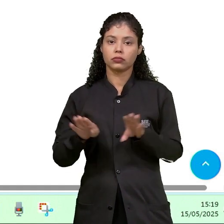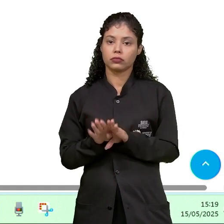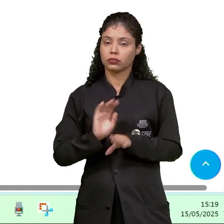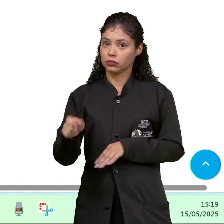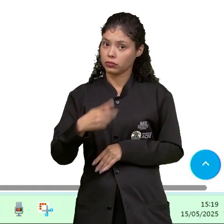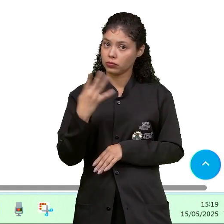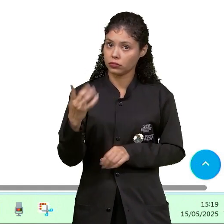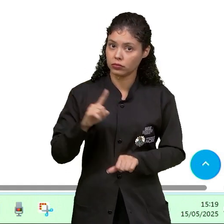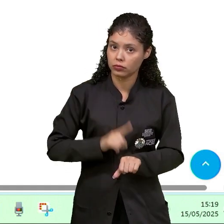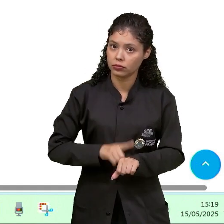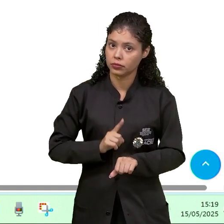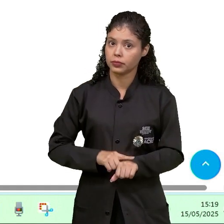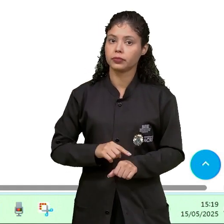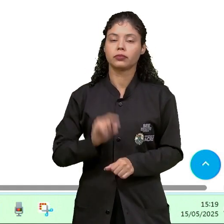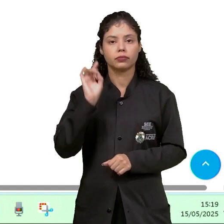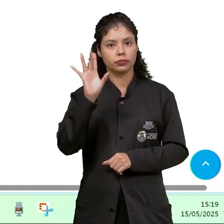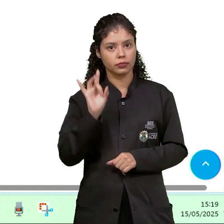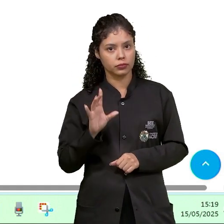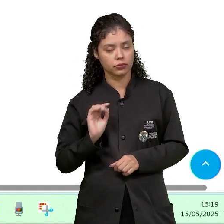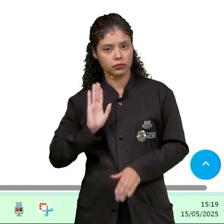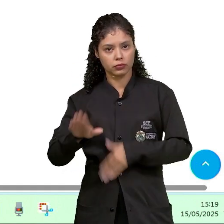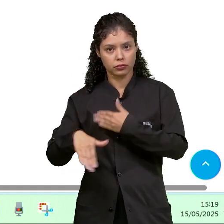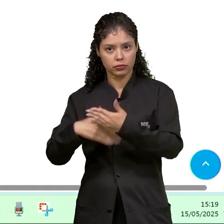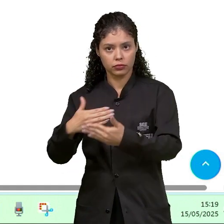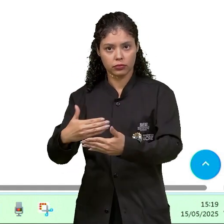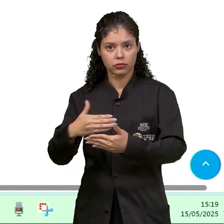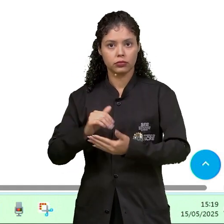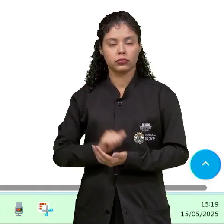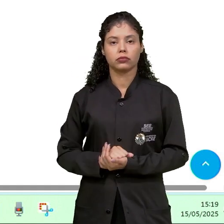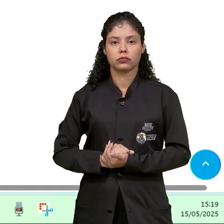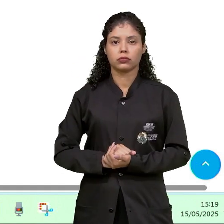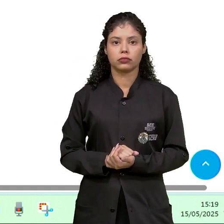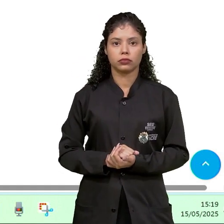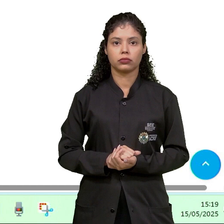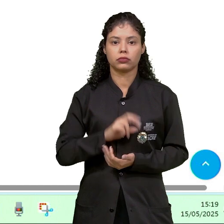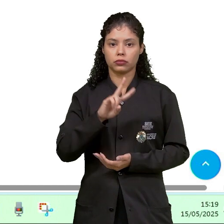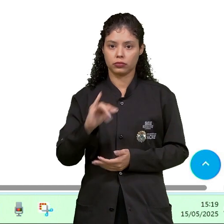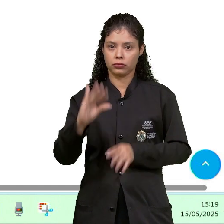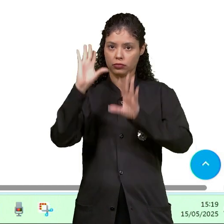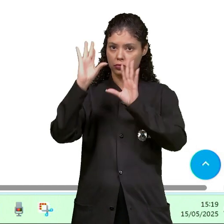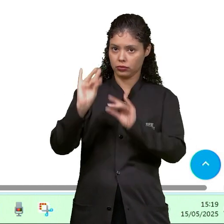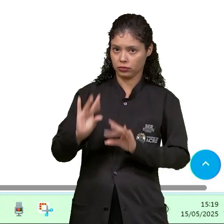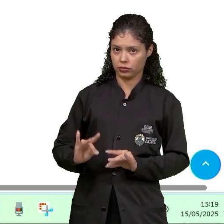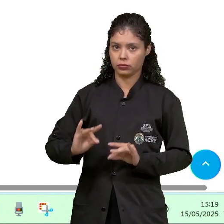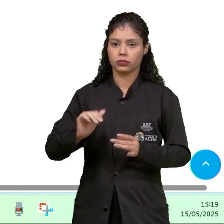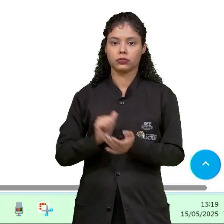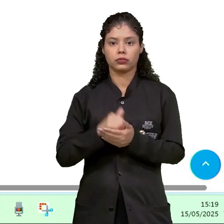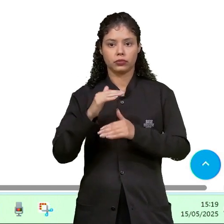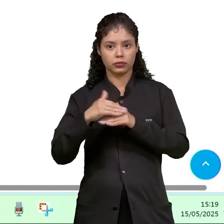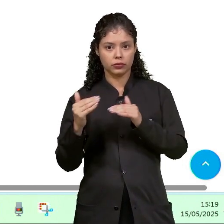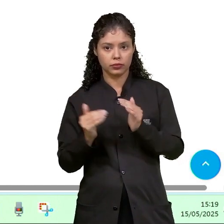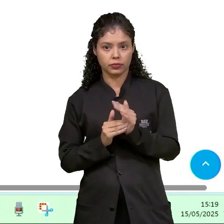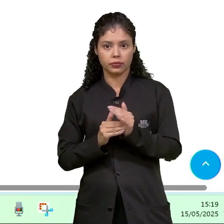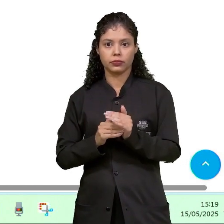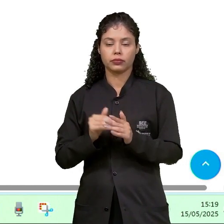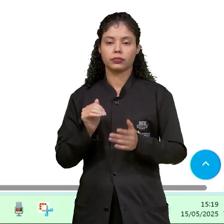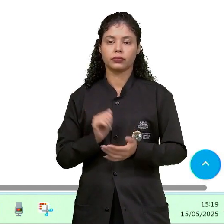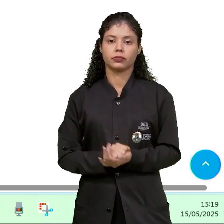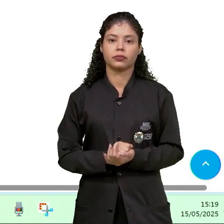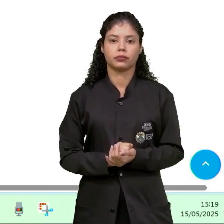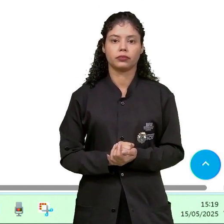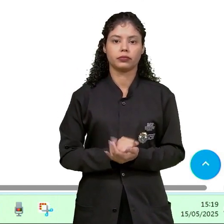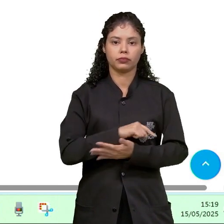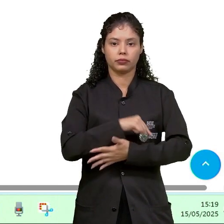quanto tempo médio está ficando cada tipo de processo, você vai fazer aqui na estatística, tá? Então aqui embaixo tem tudo, ó. Todos